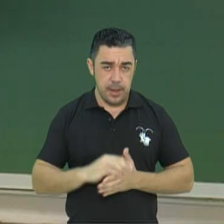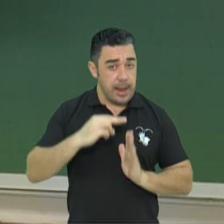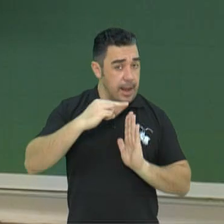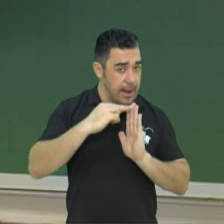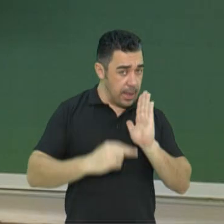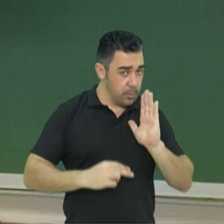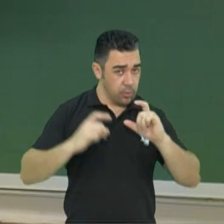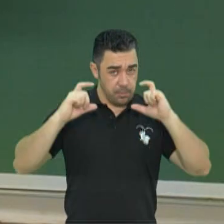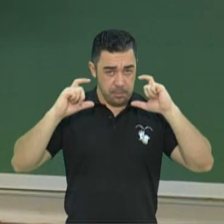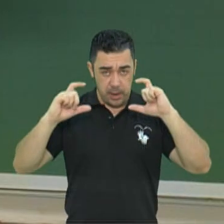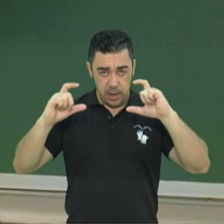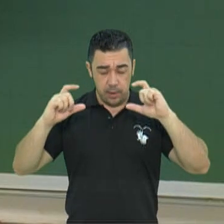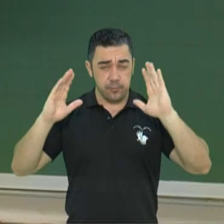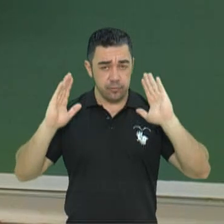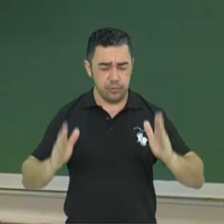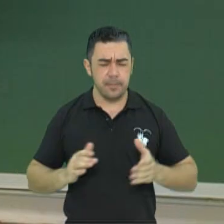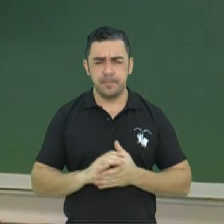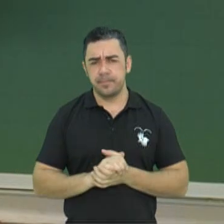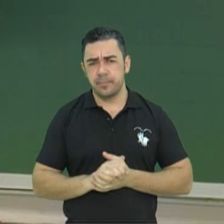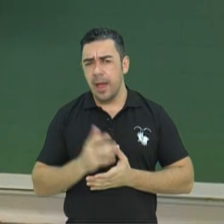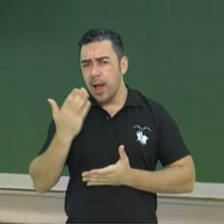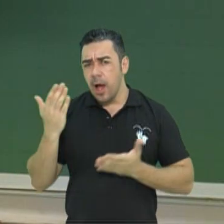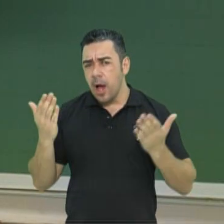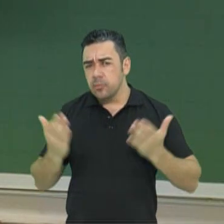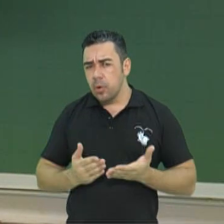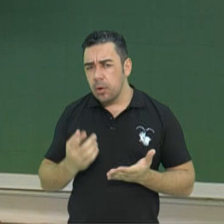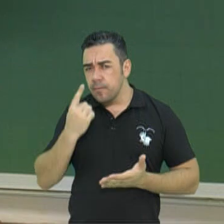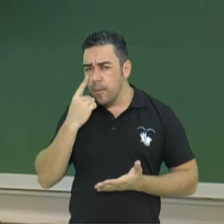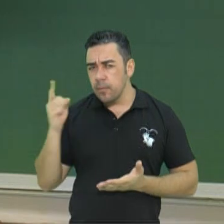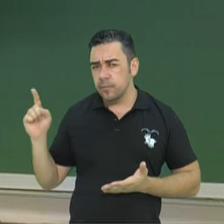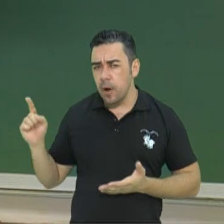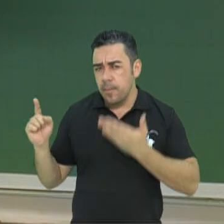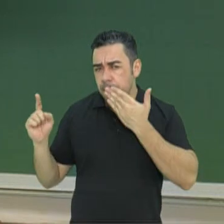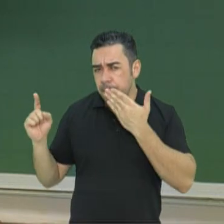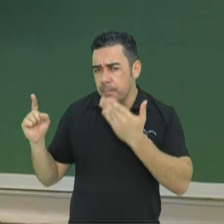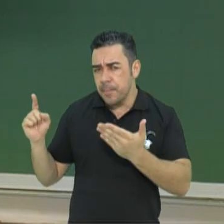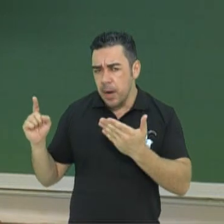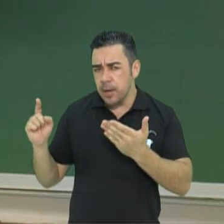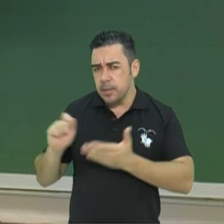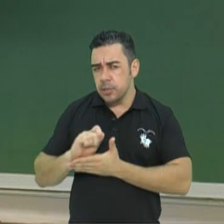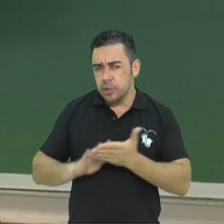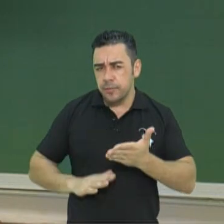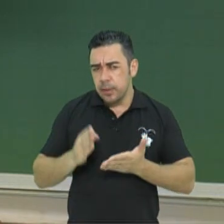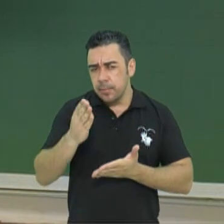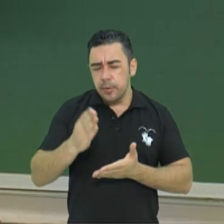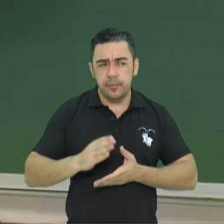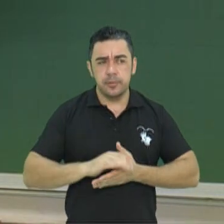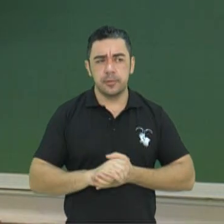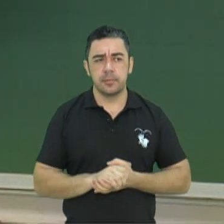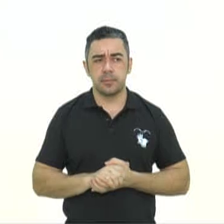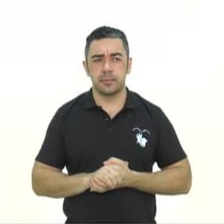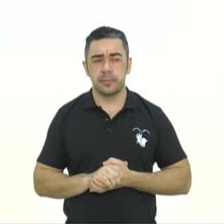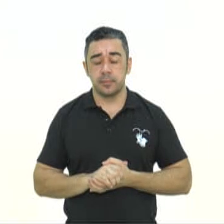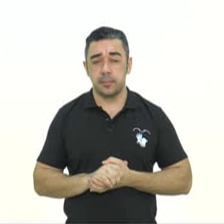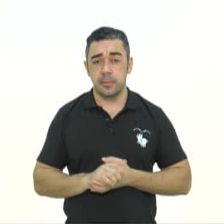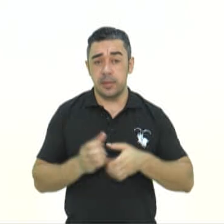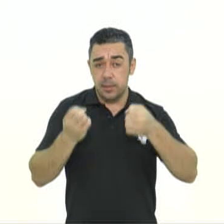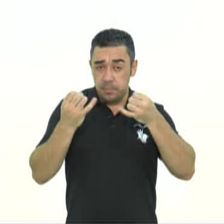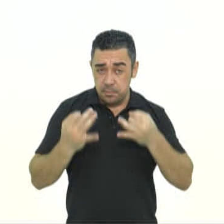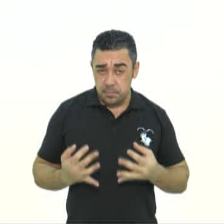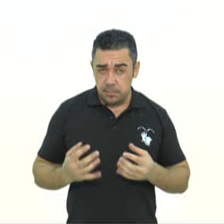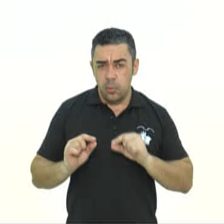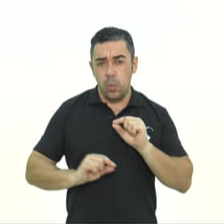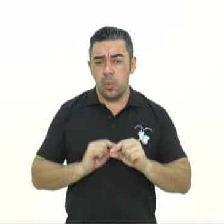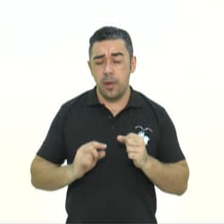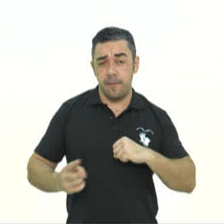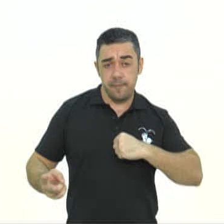primeiro parágrafo e agora vamos ver o que está sendo colocado aqui como atividade para você. Transcreva